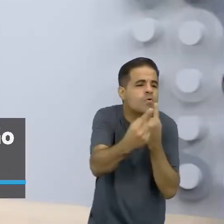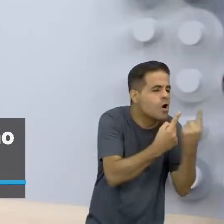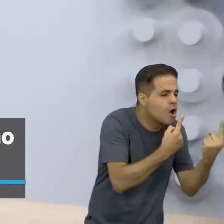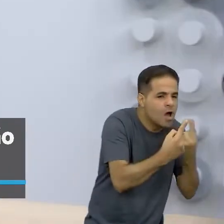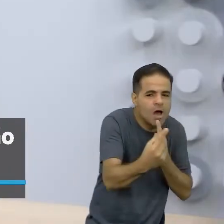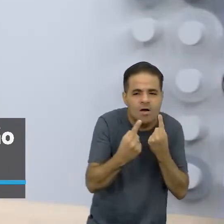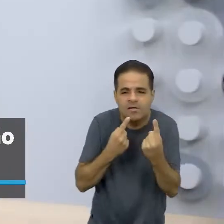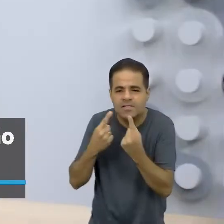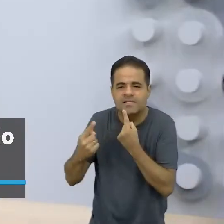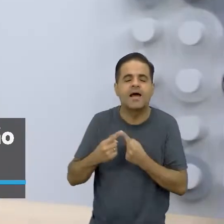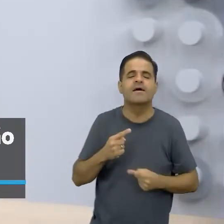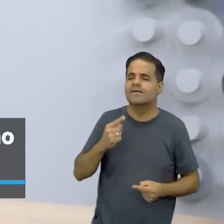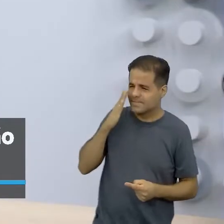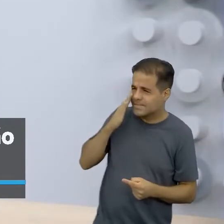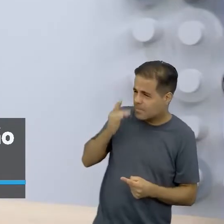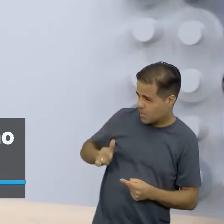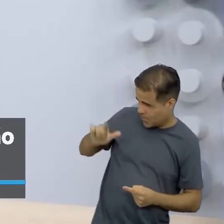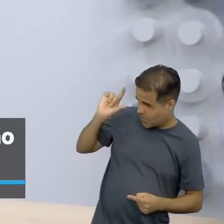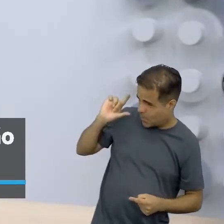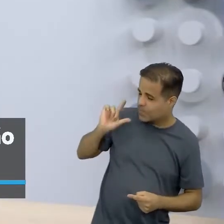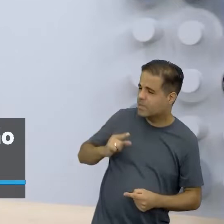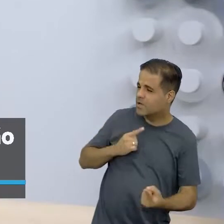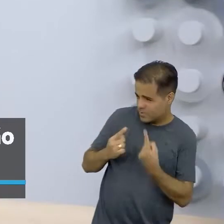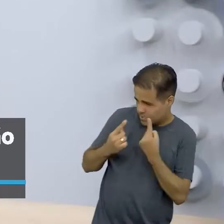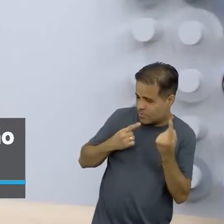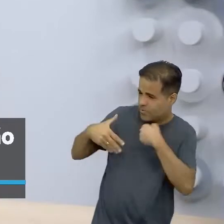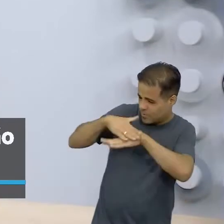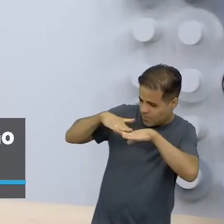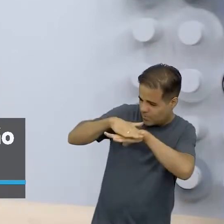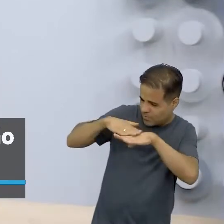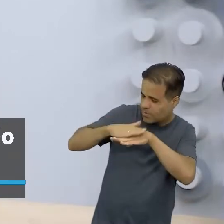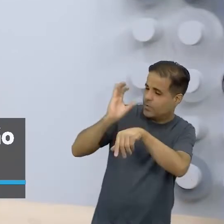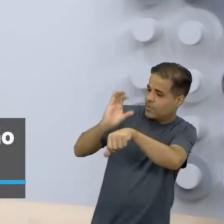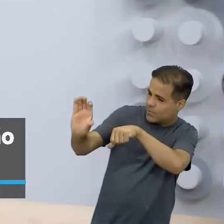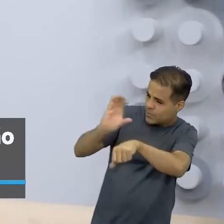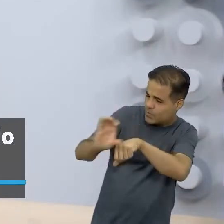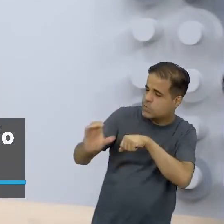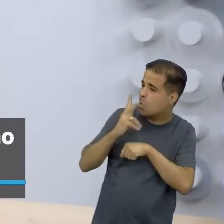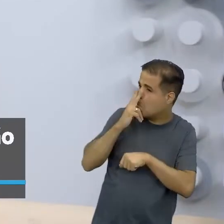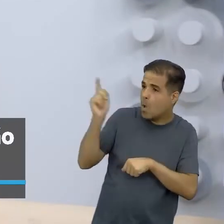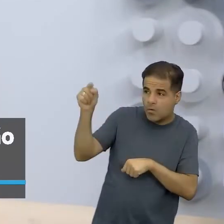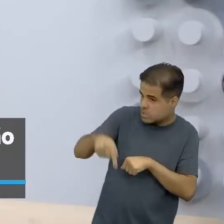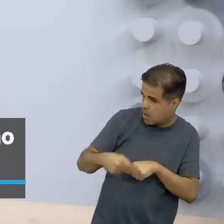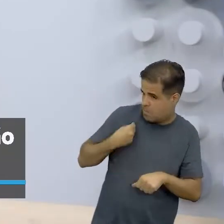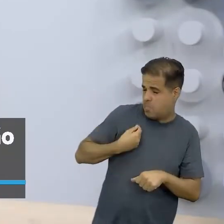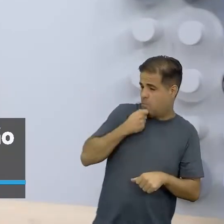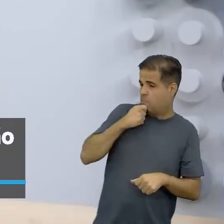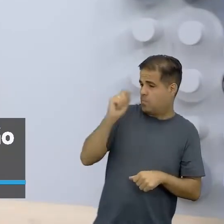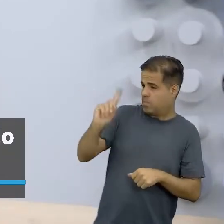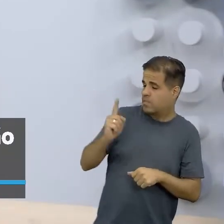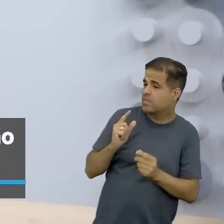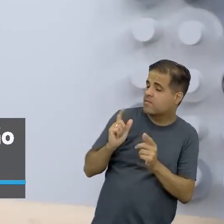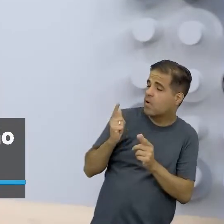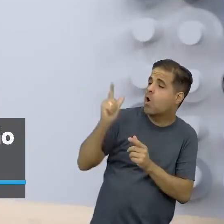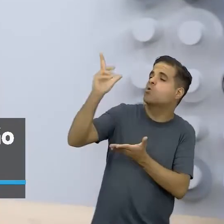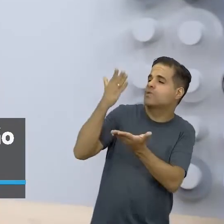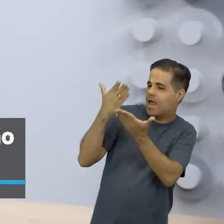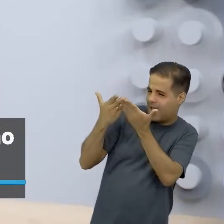sabe que nós fizemos ontem um curso, acho que você não estava, porque você estava fazendo uma outra aula,